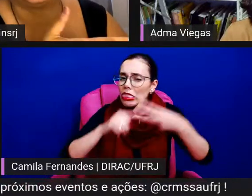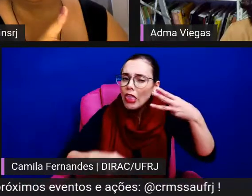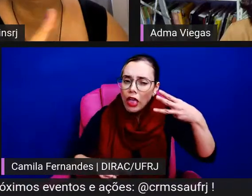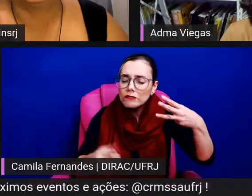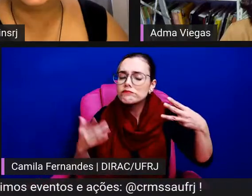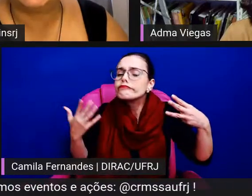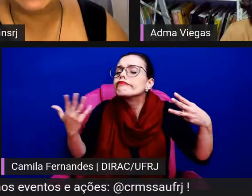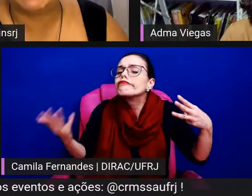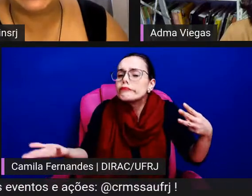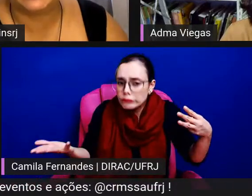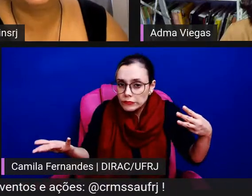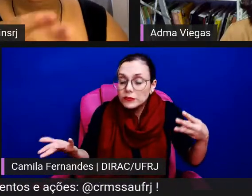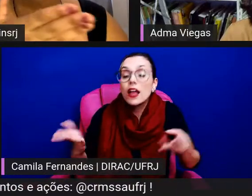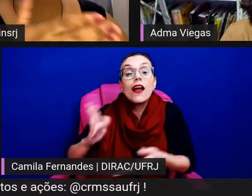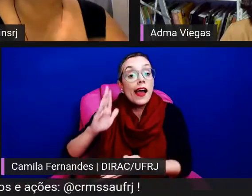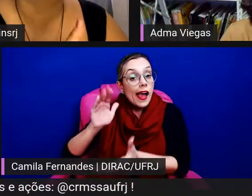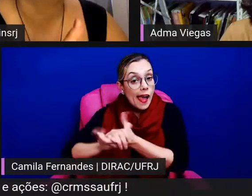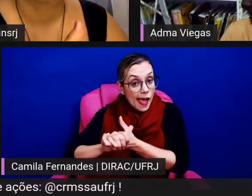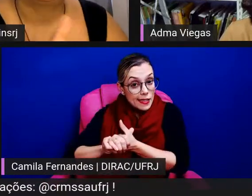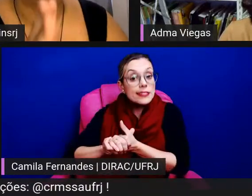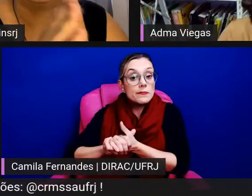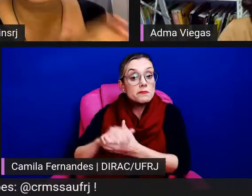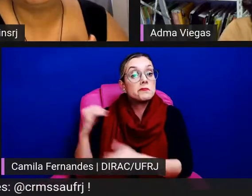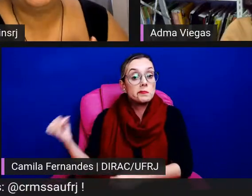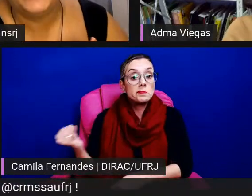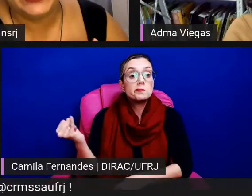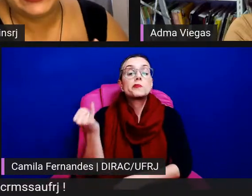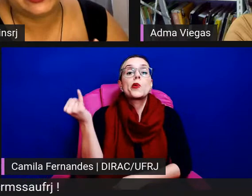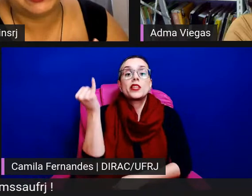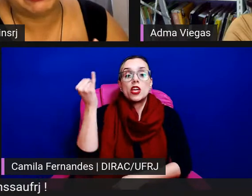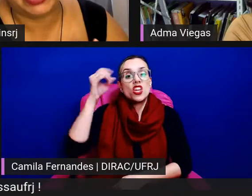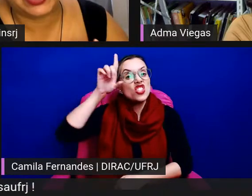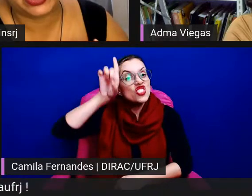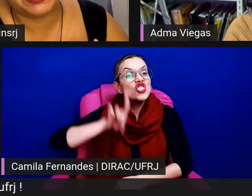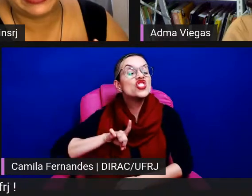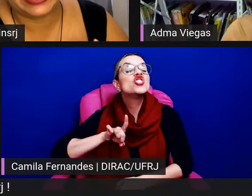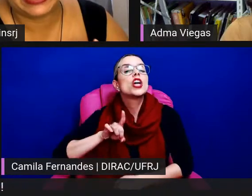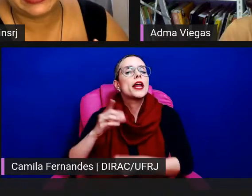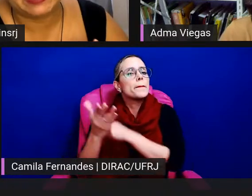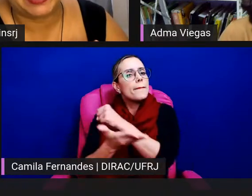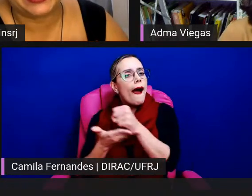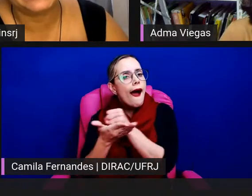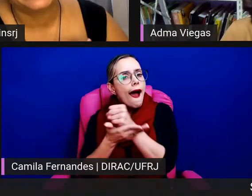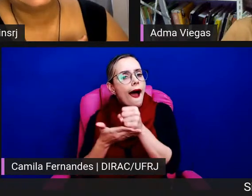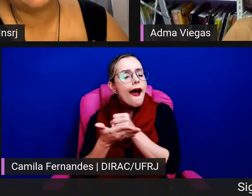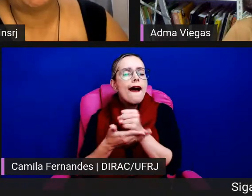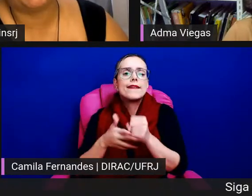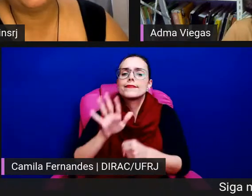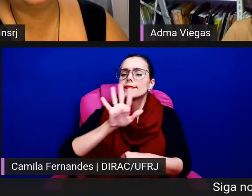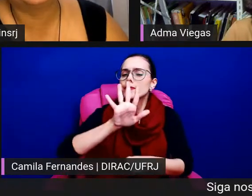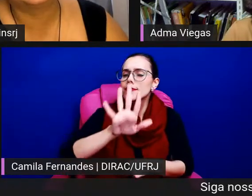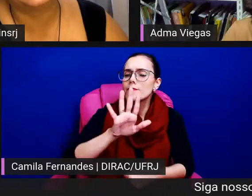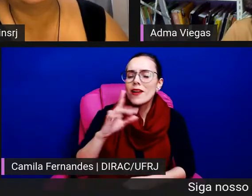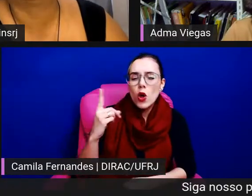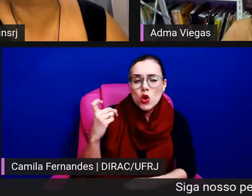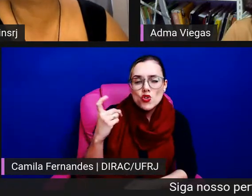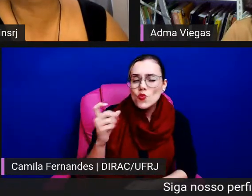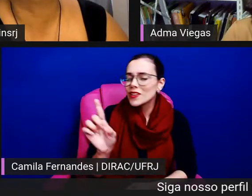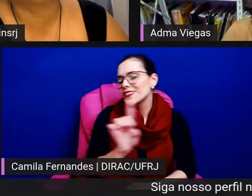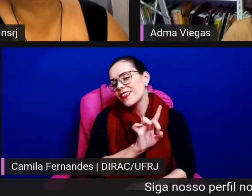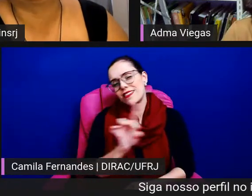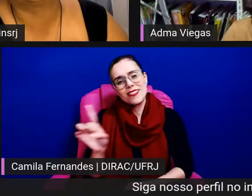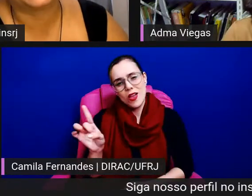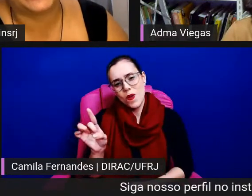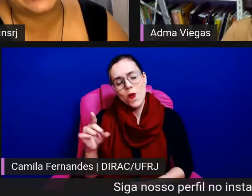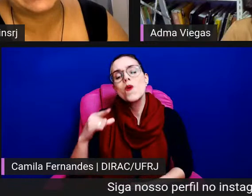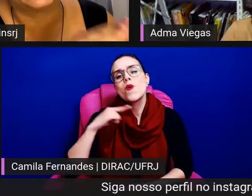importante, é um direito fundamental, no entanto, não é a única do movimento LGBTQIA+, e ao longo dos anos foi